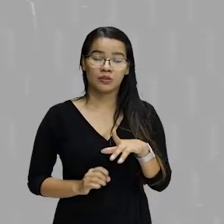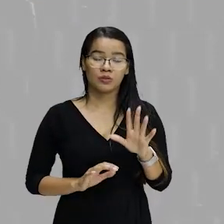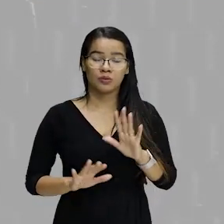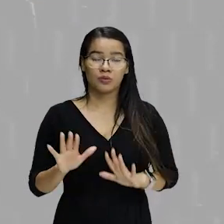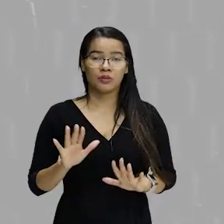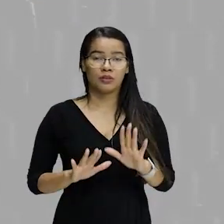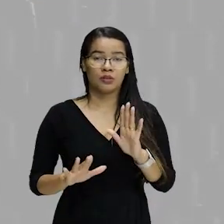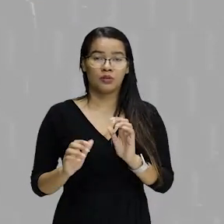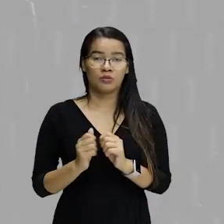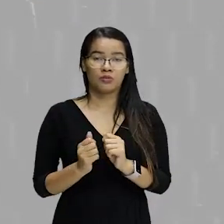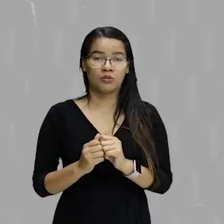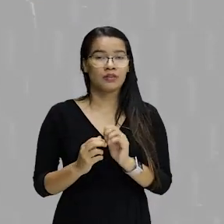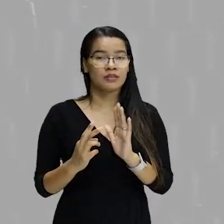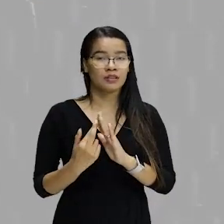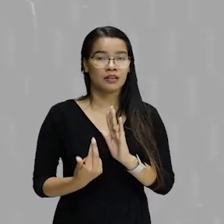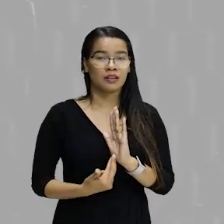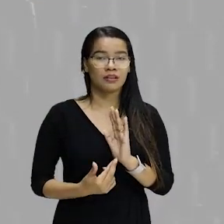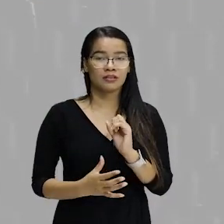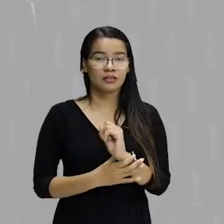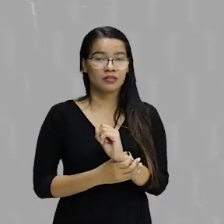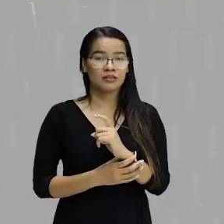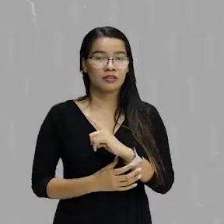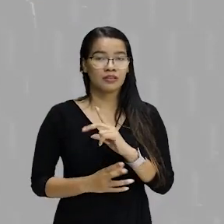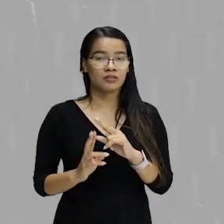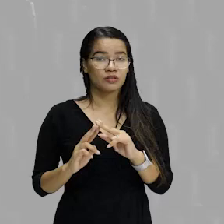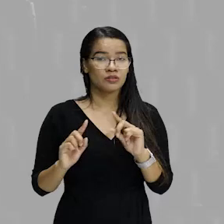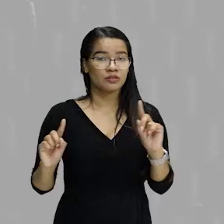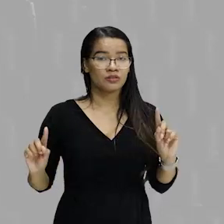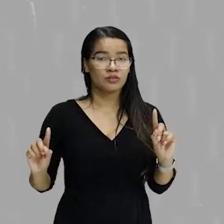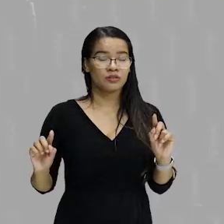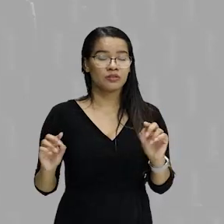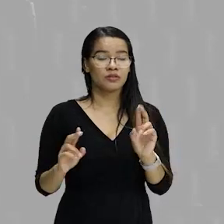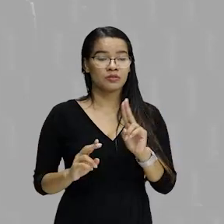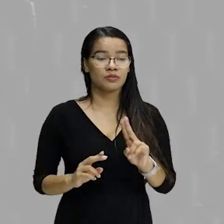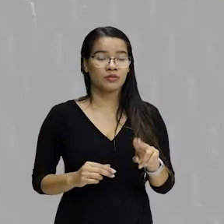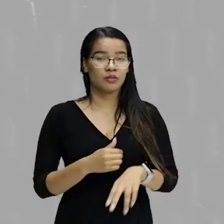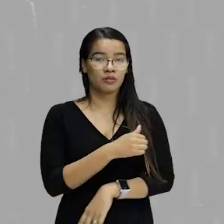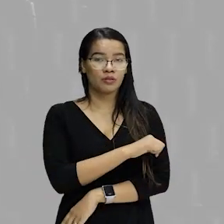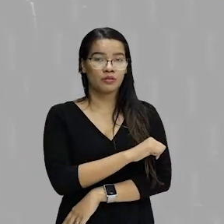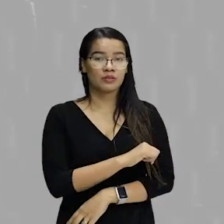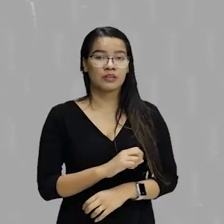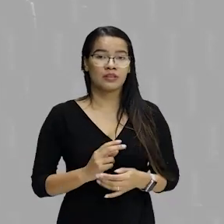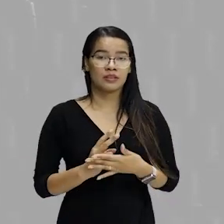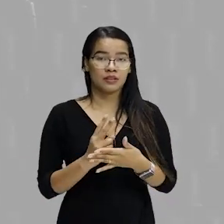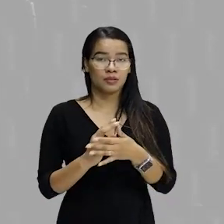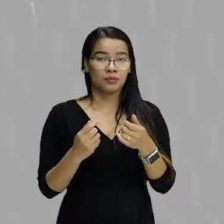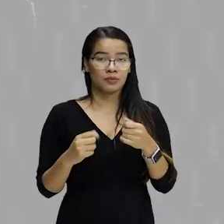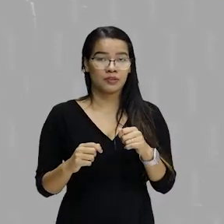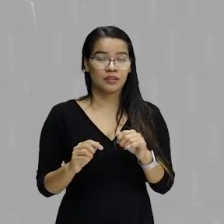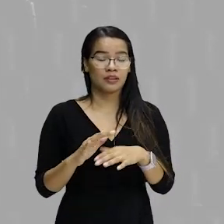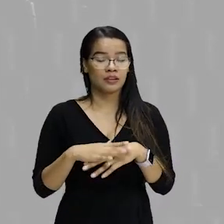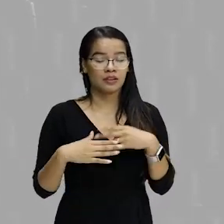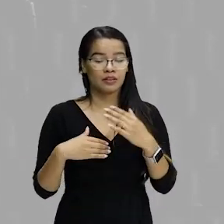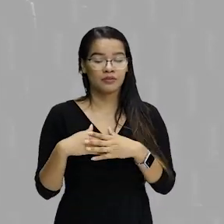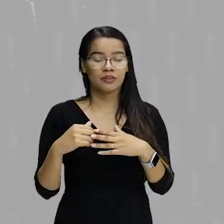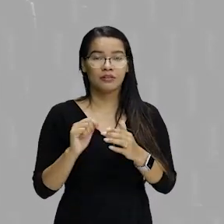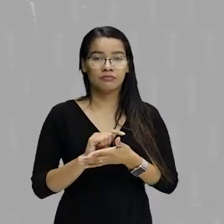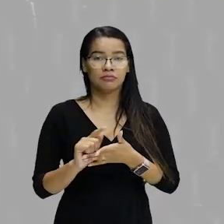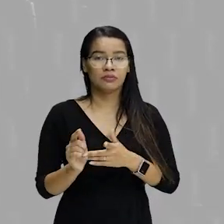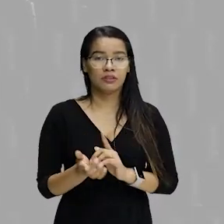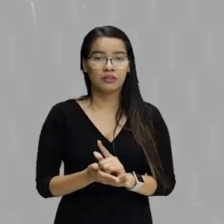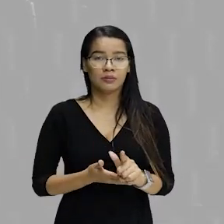os protocolos de segurança, estão mantendo distância, estão usando álcool em gel sempre que possível, lavando as mãos,